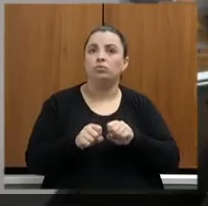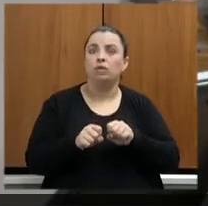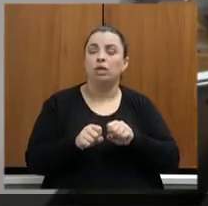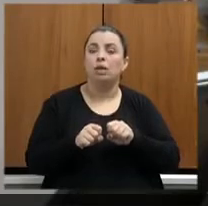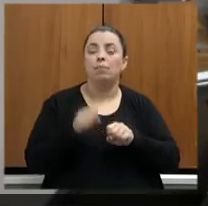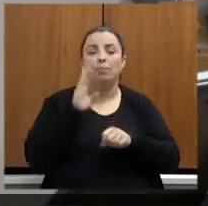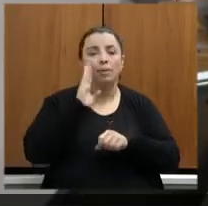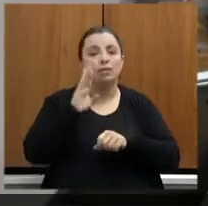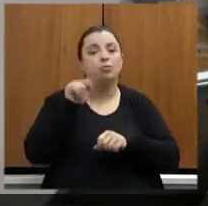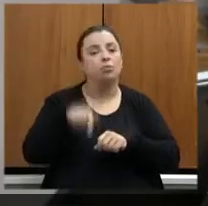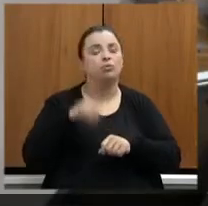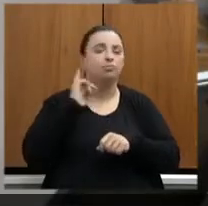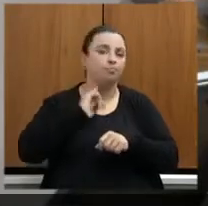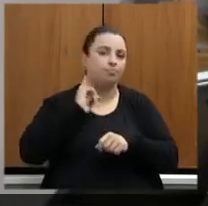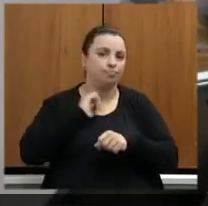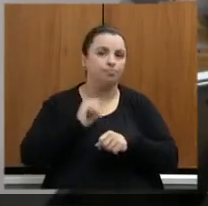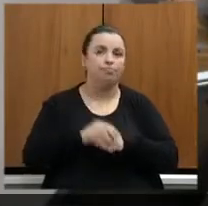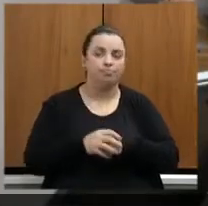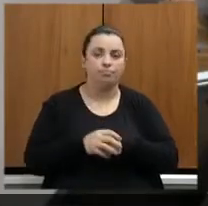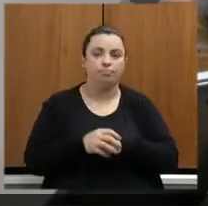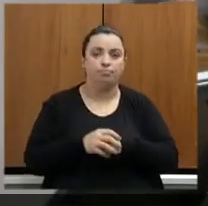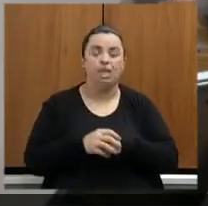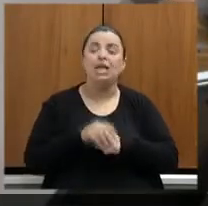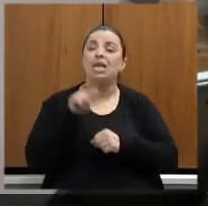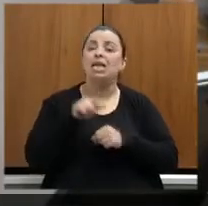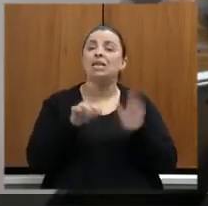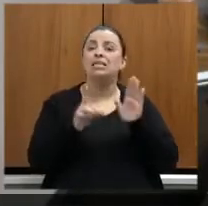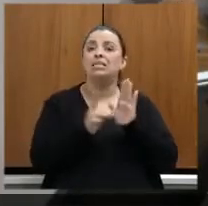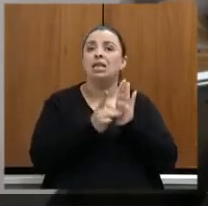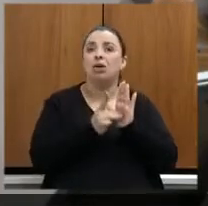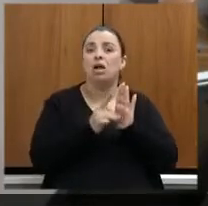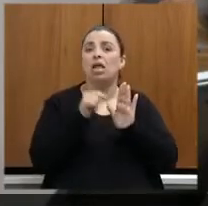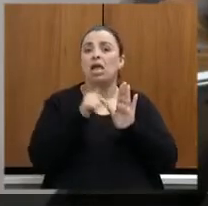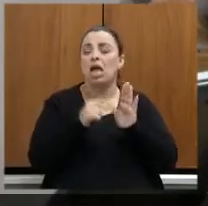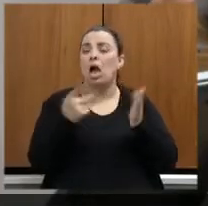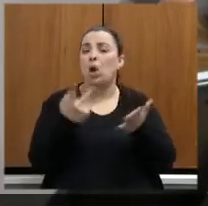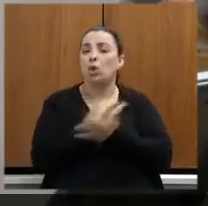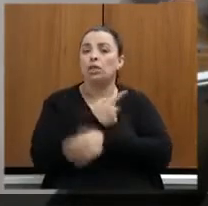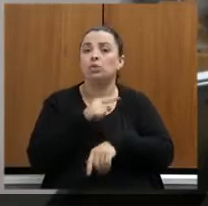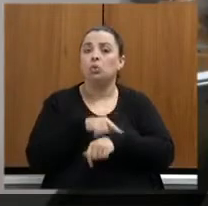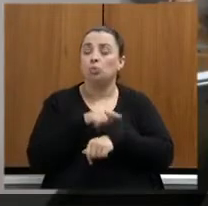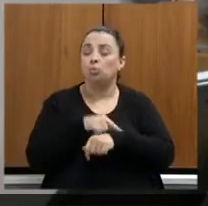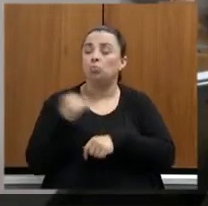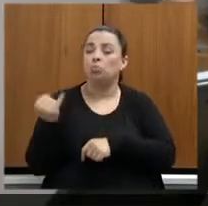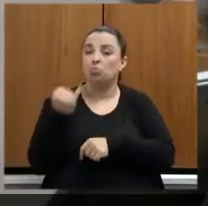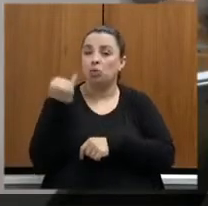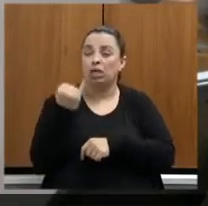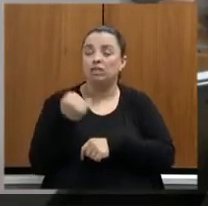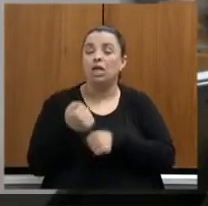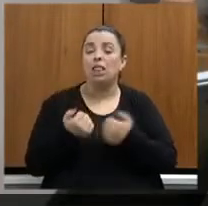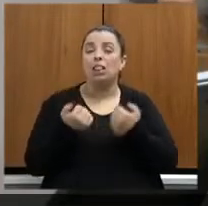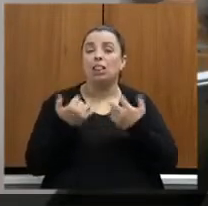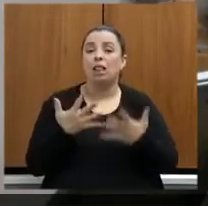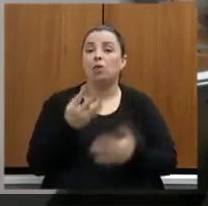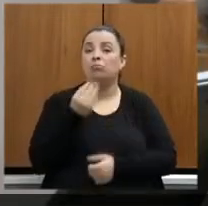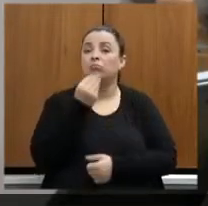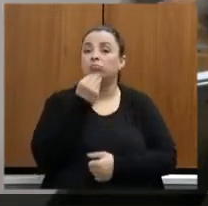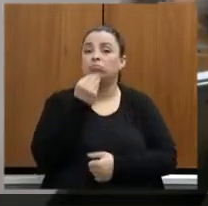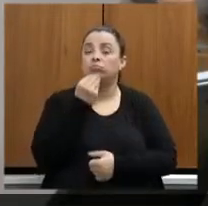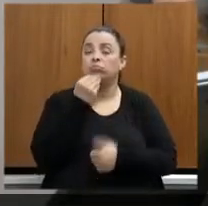falando de Minas Gerais e esse decreto veio uma hora importante abre-se uma possibilidade